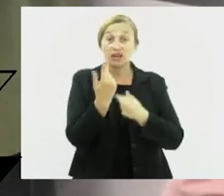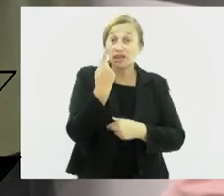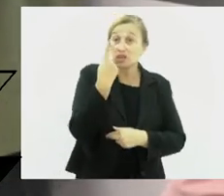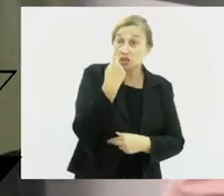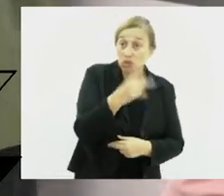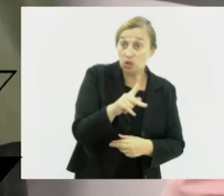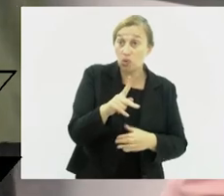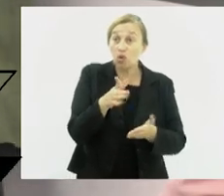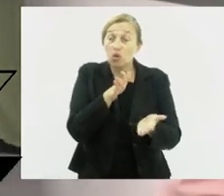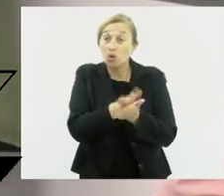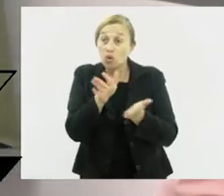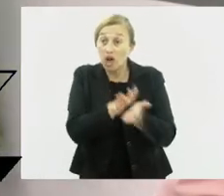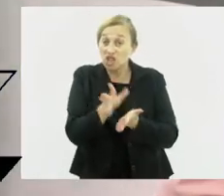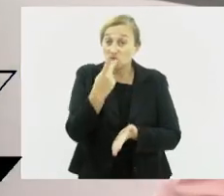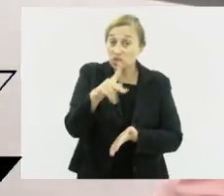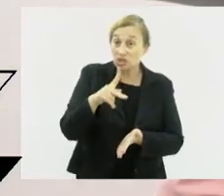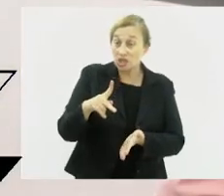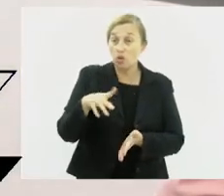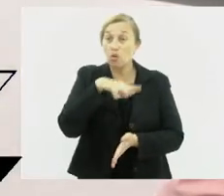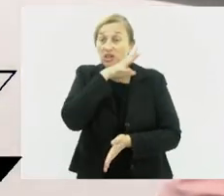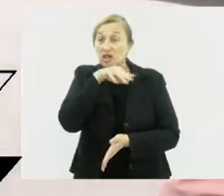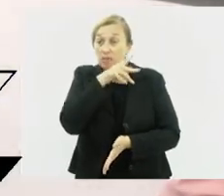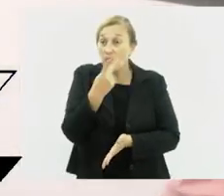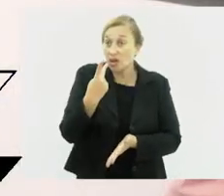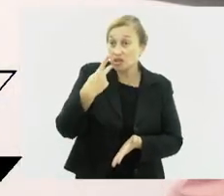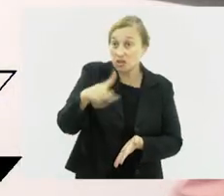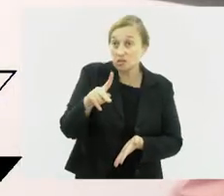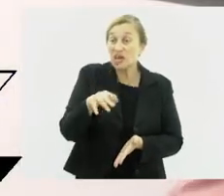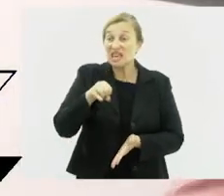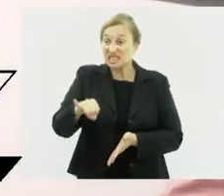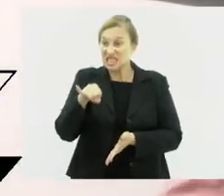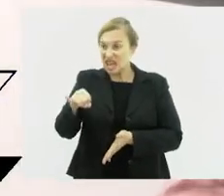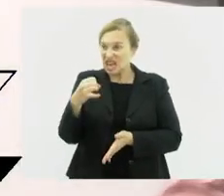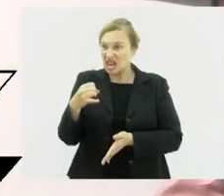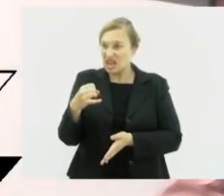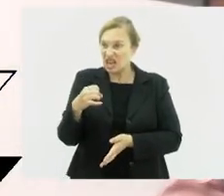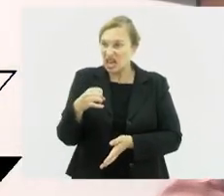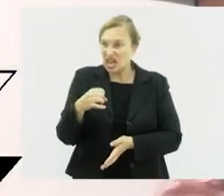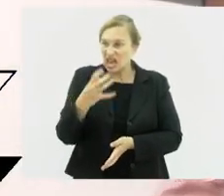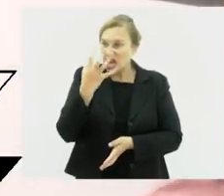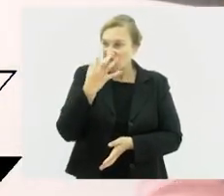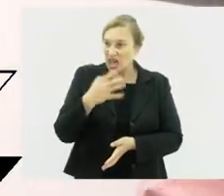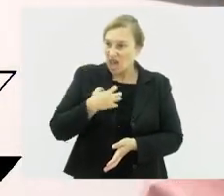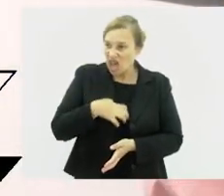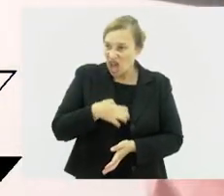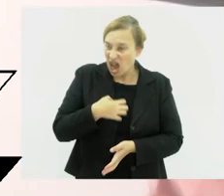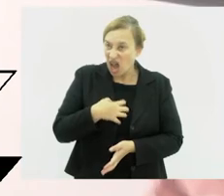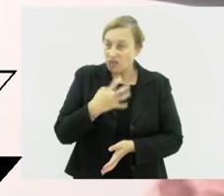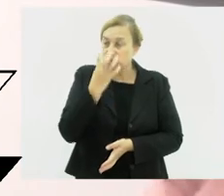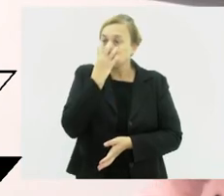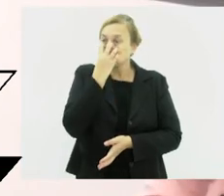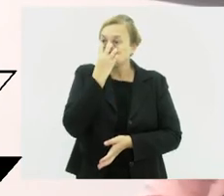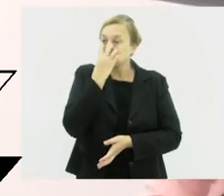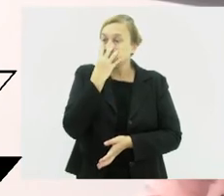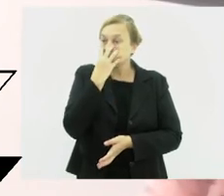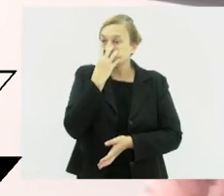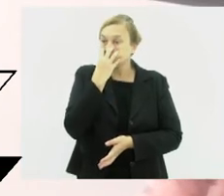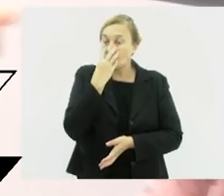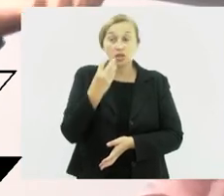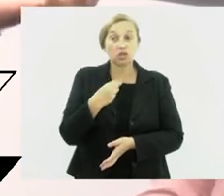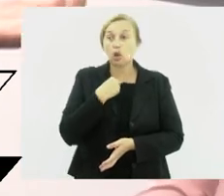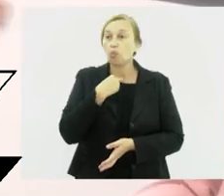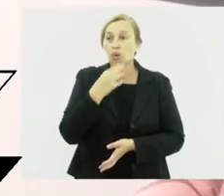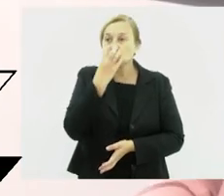cuide do seu animal, se ele é bravio, põe a focinheira para andar na rua. O que é senso comum? Animal sem guia